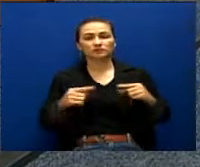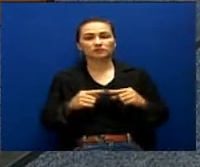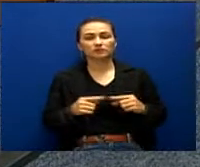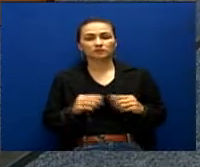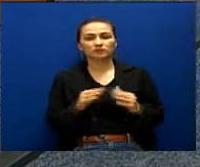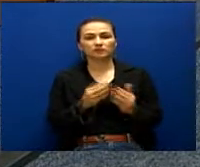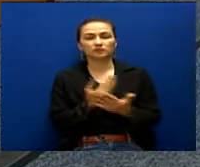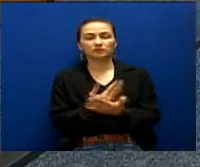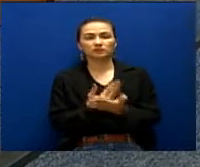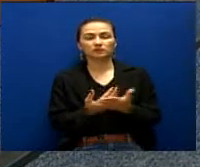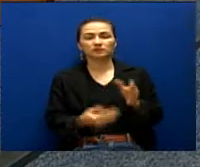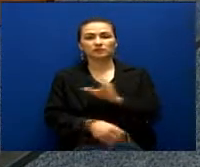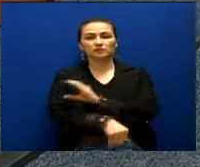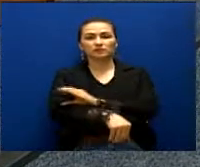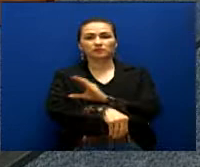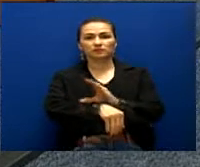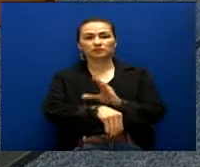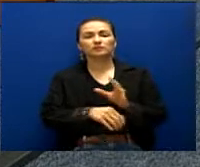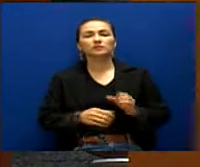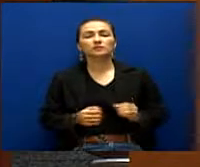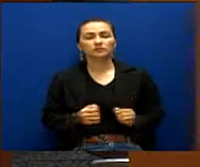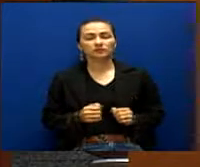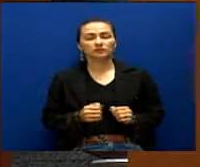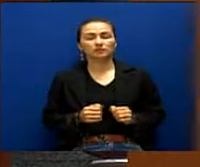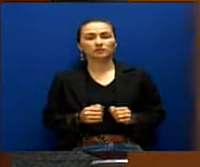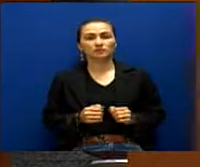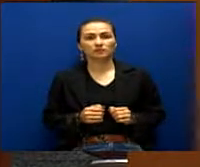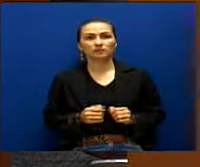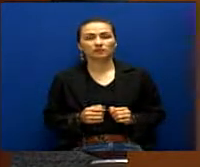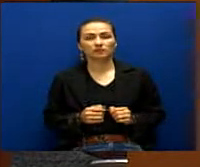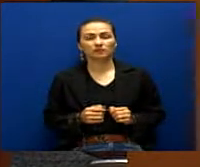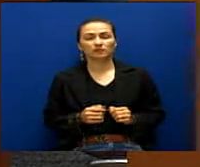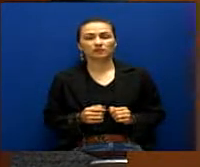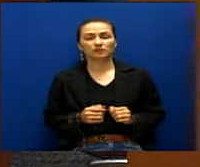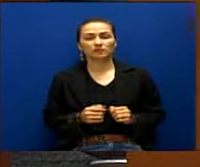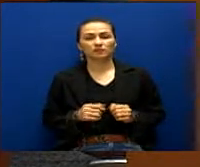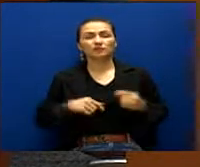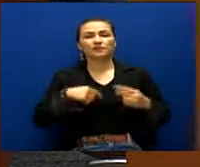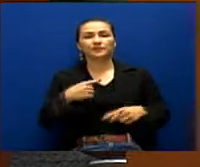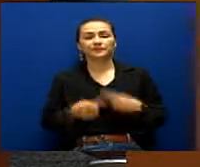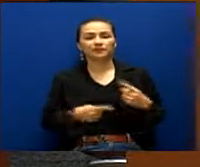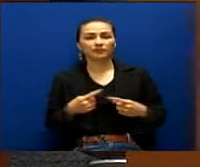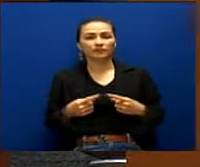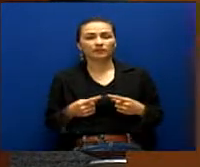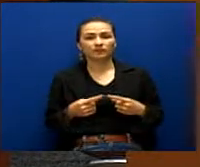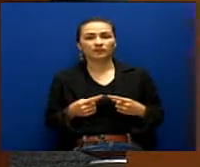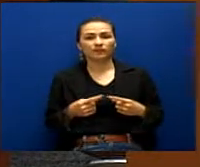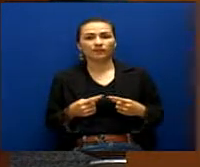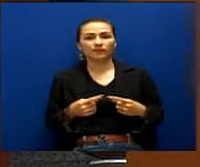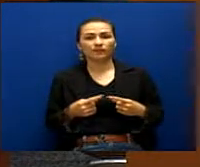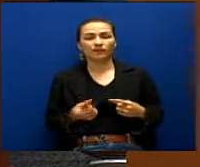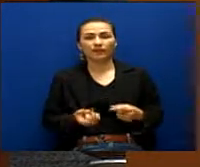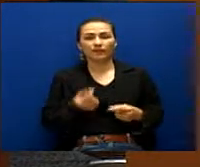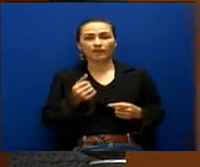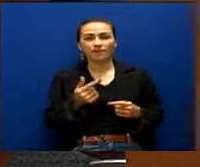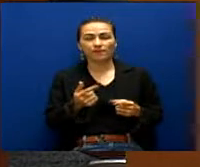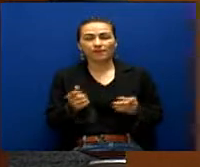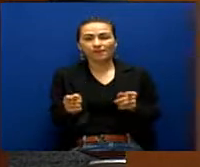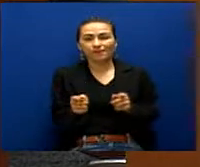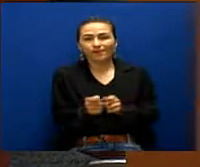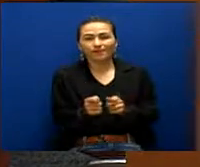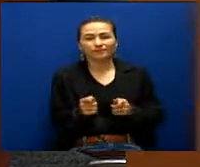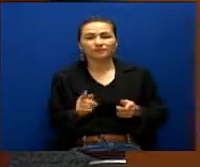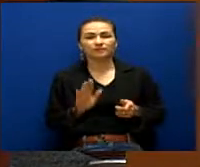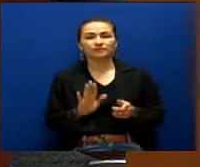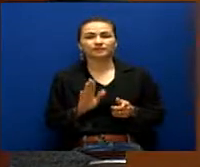e cultura. É de grande valia. É evidente que o orçamento depois vai ser bem restrito, mas se a gente tiver pelo menos